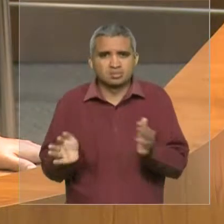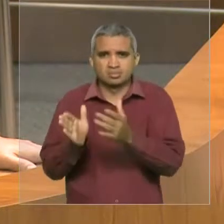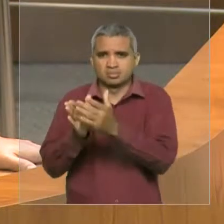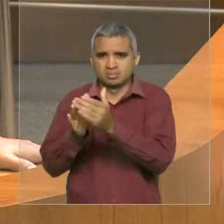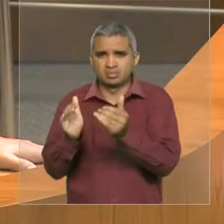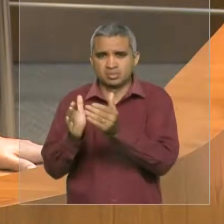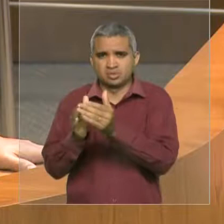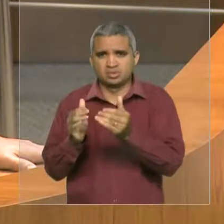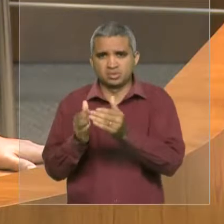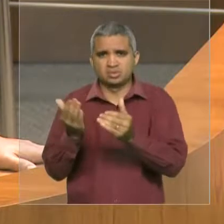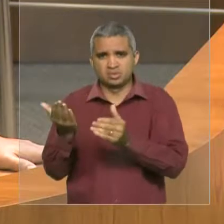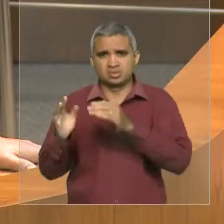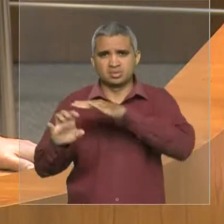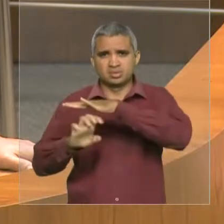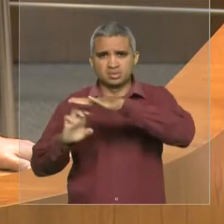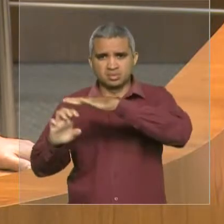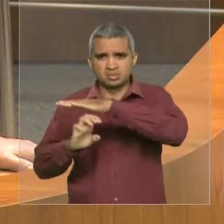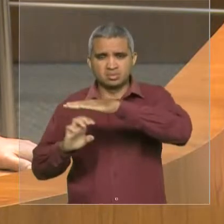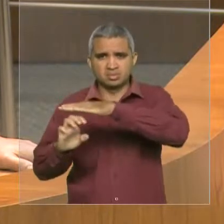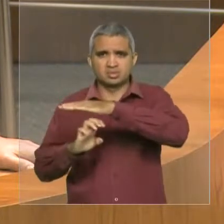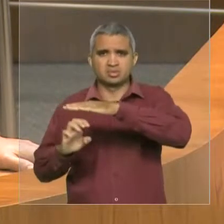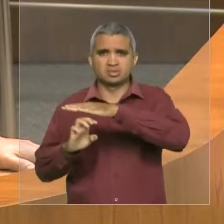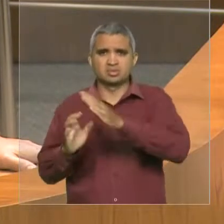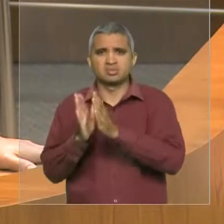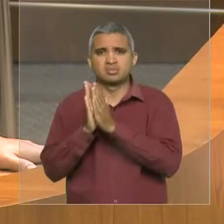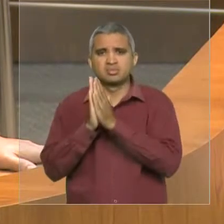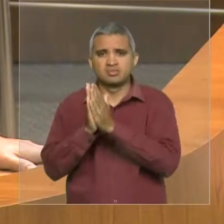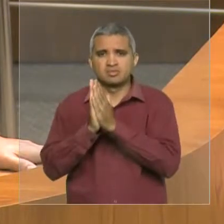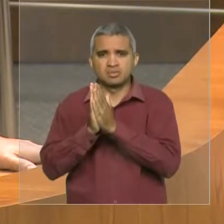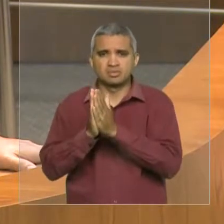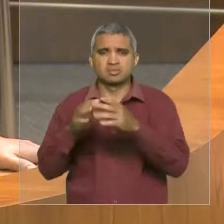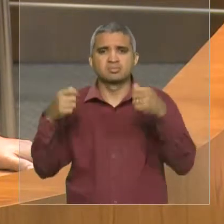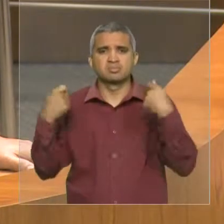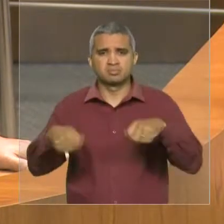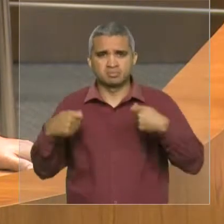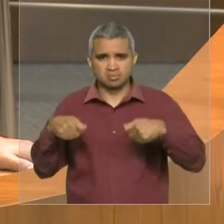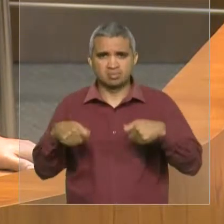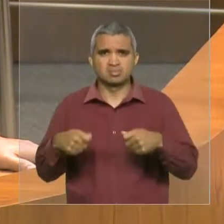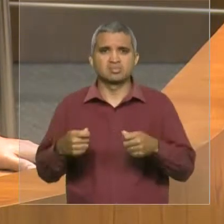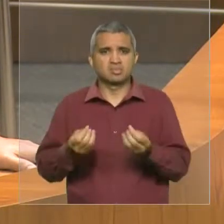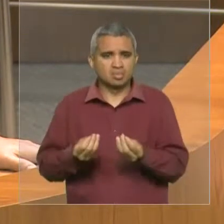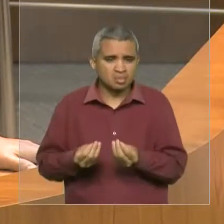que esta empresa realmente disponibilize e